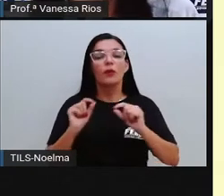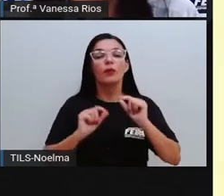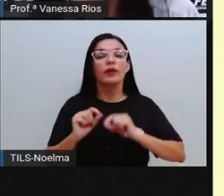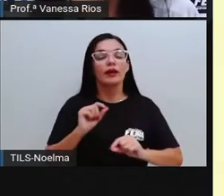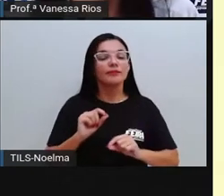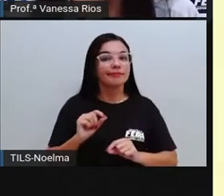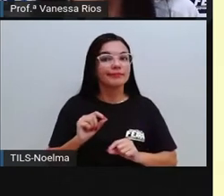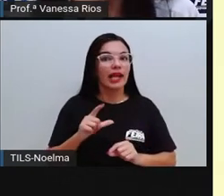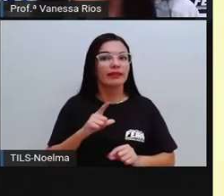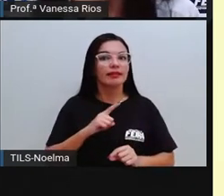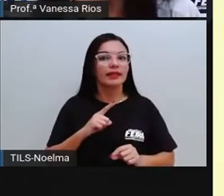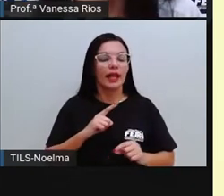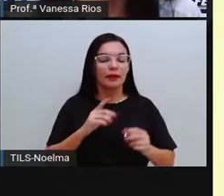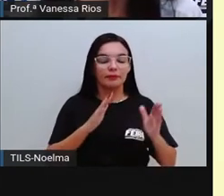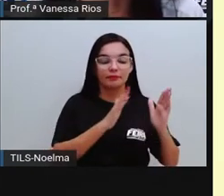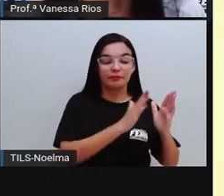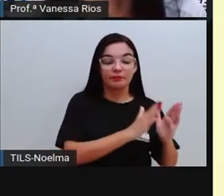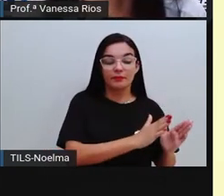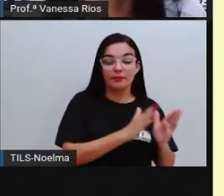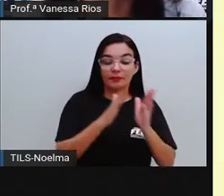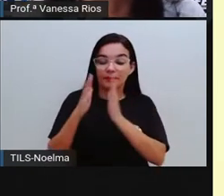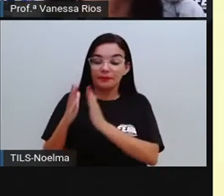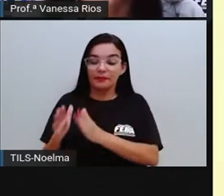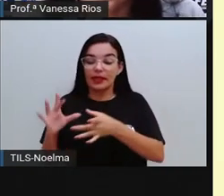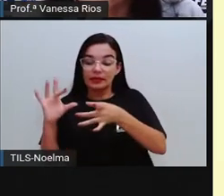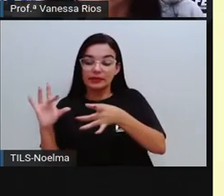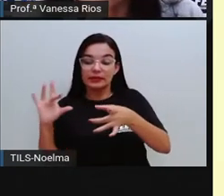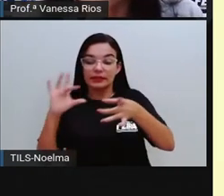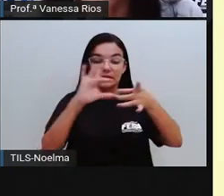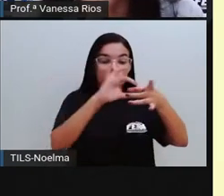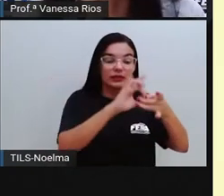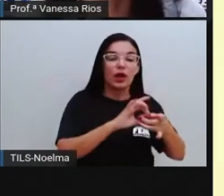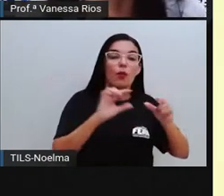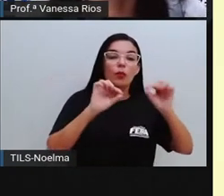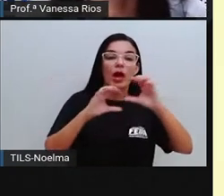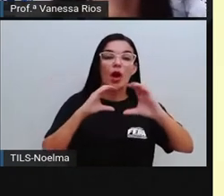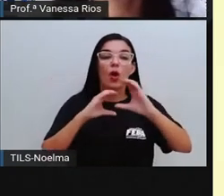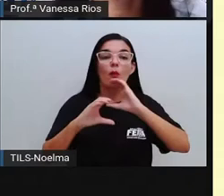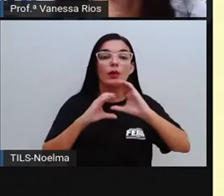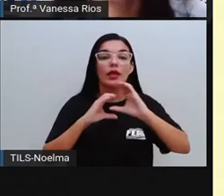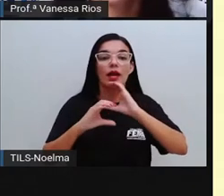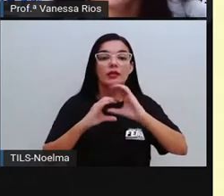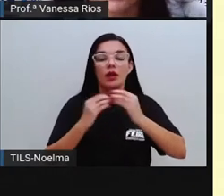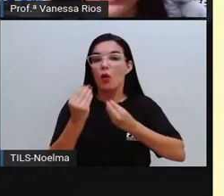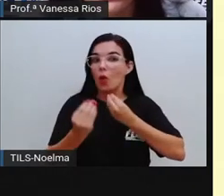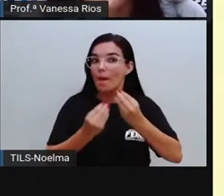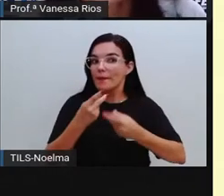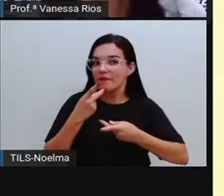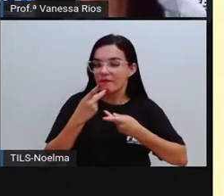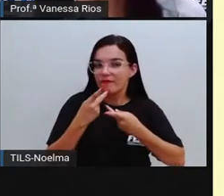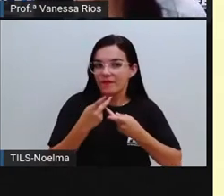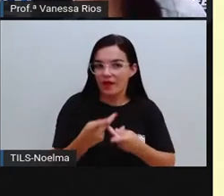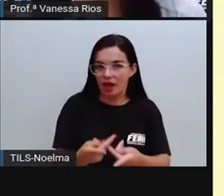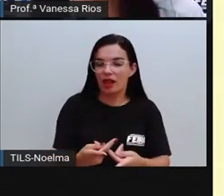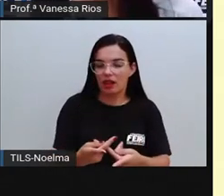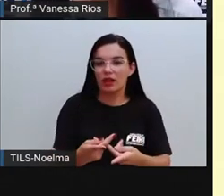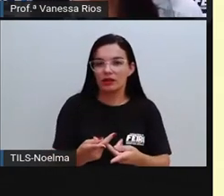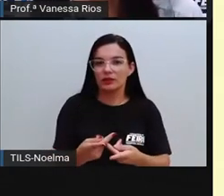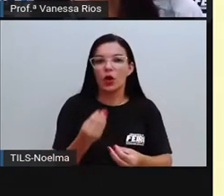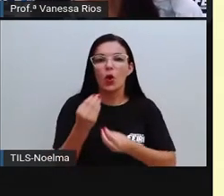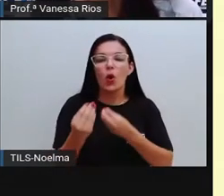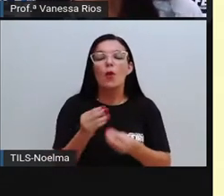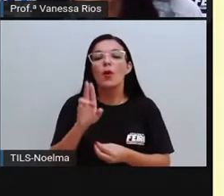do tempo relacionado ao nosso processo de comunicação, a forma como a gente fala, a forma como a